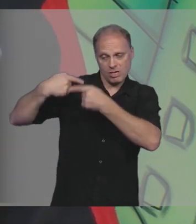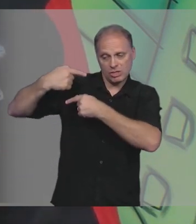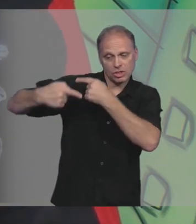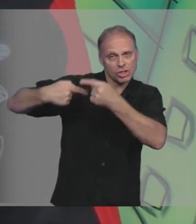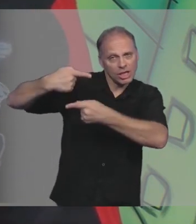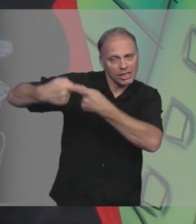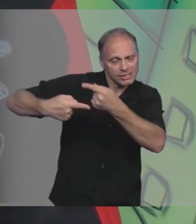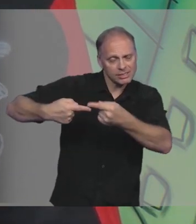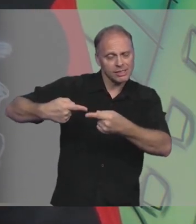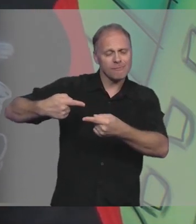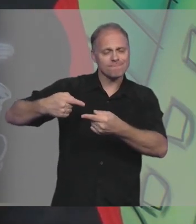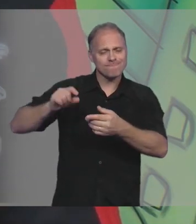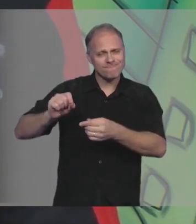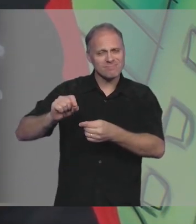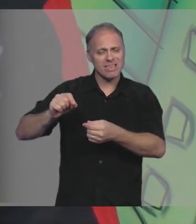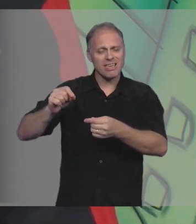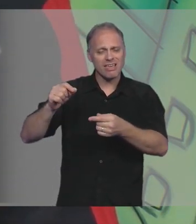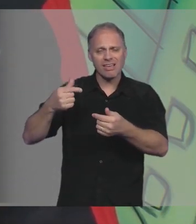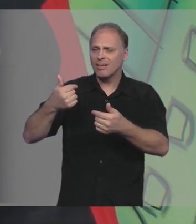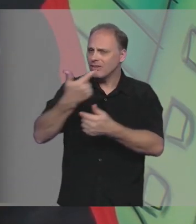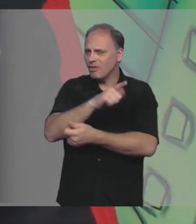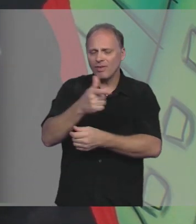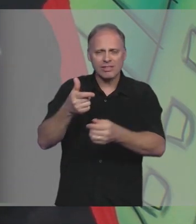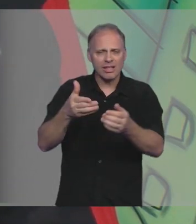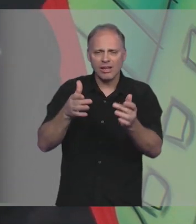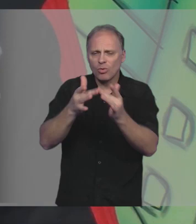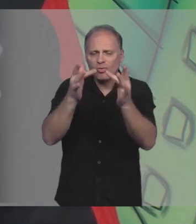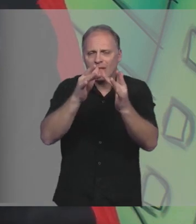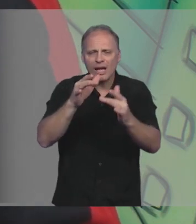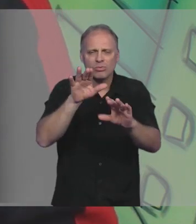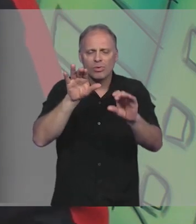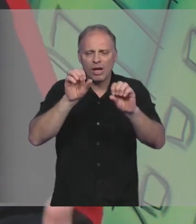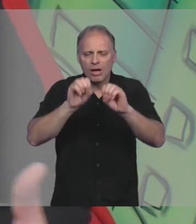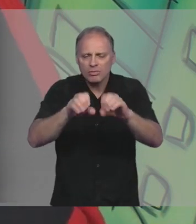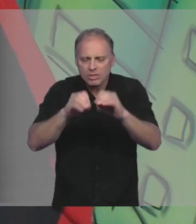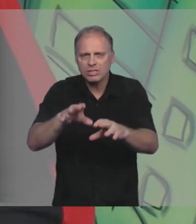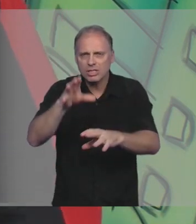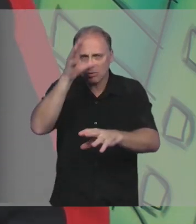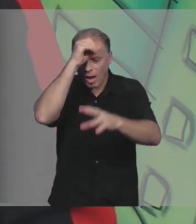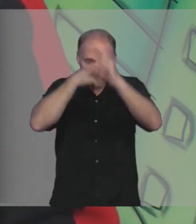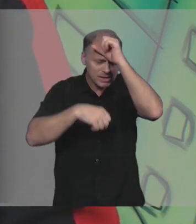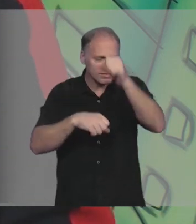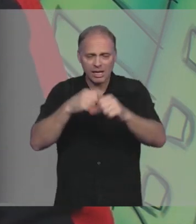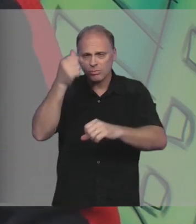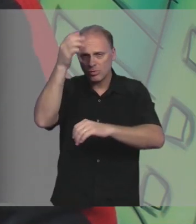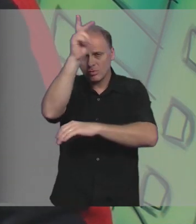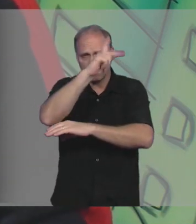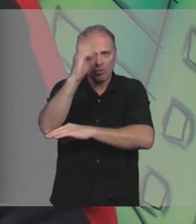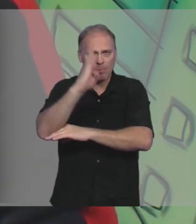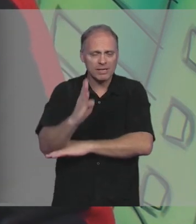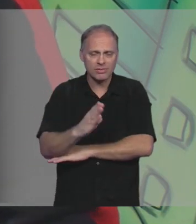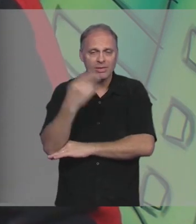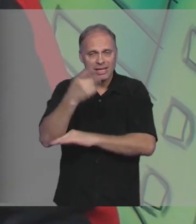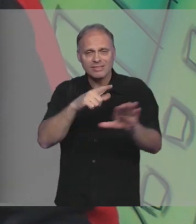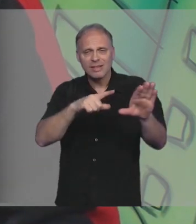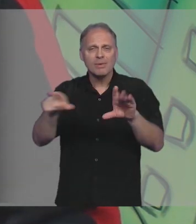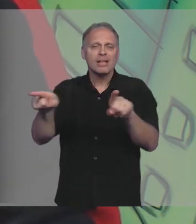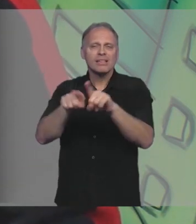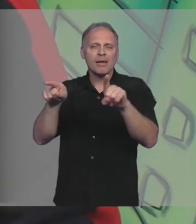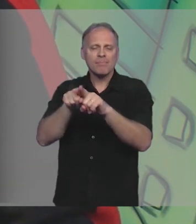uma geração que ficará sem acesso à educação no país. E essa semana, você sabe, foi divulgado o Atlas